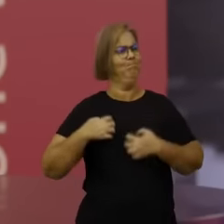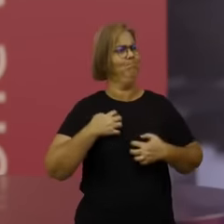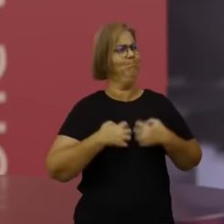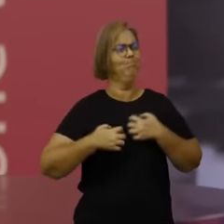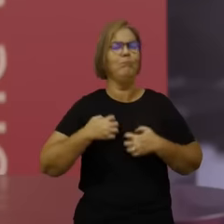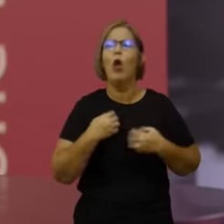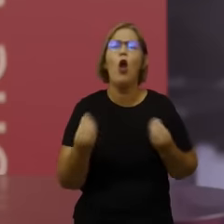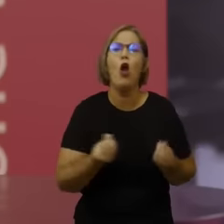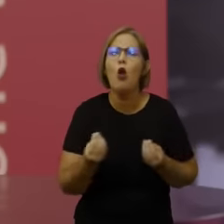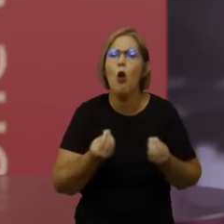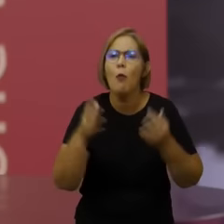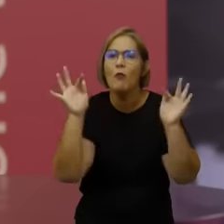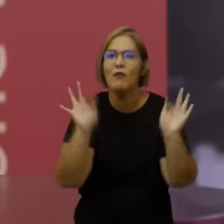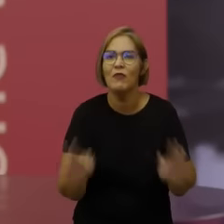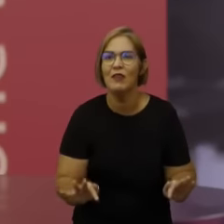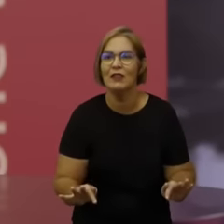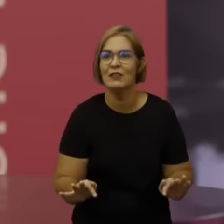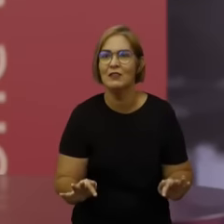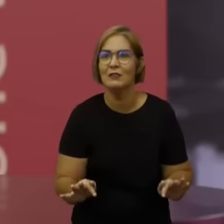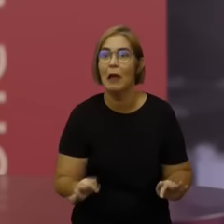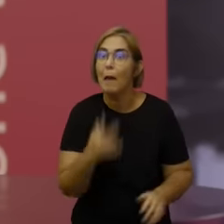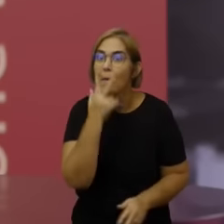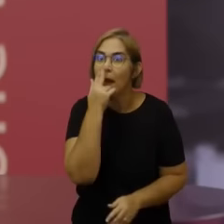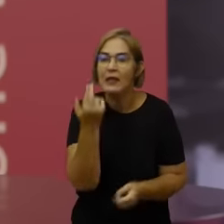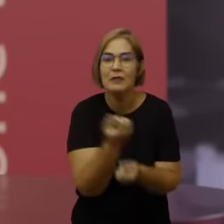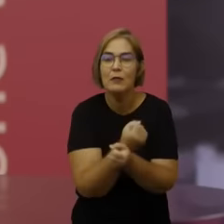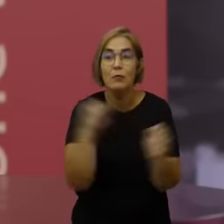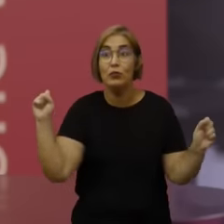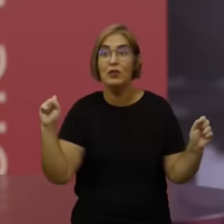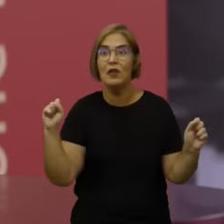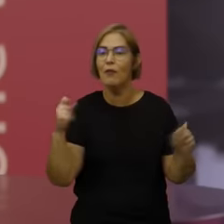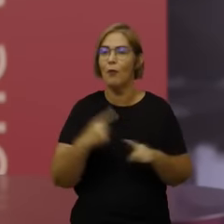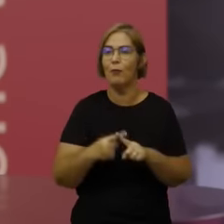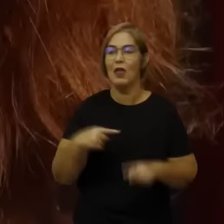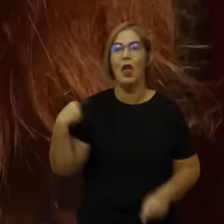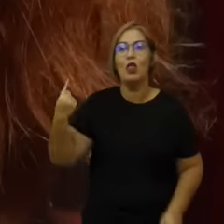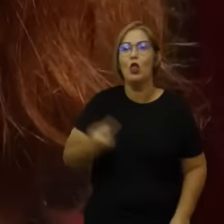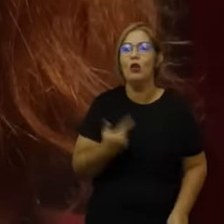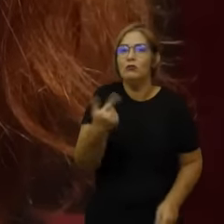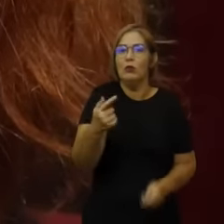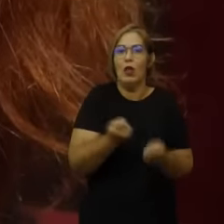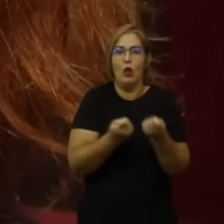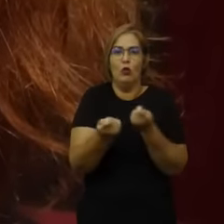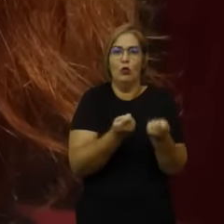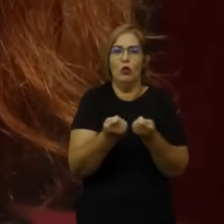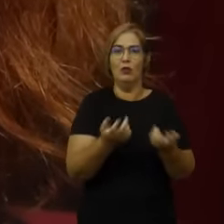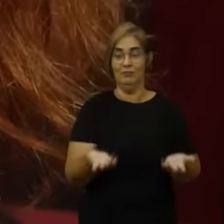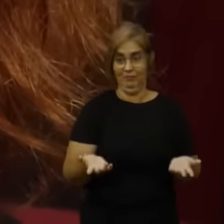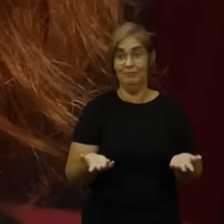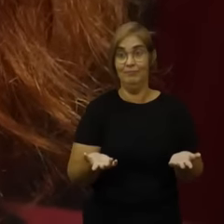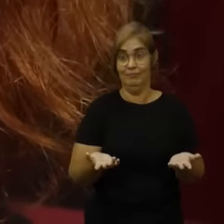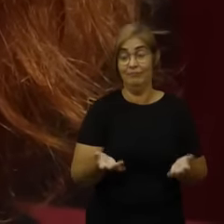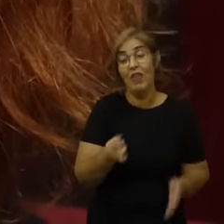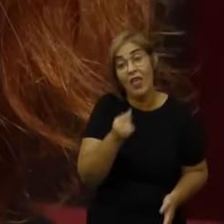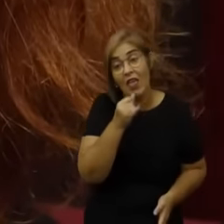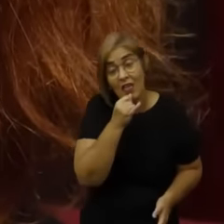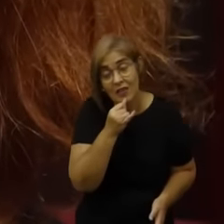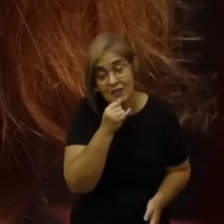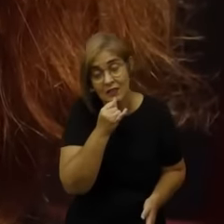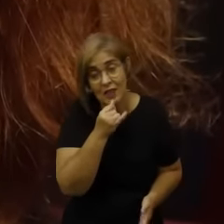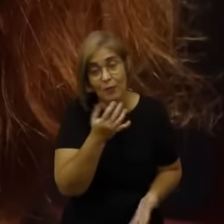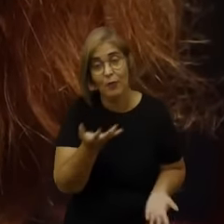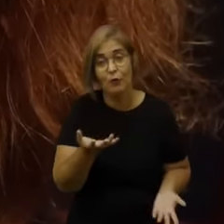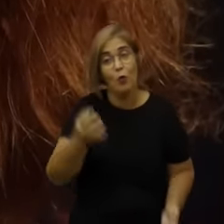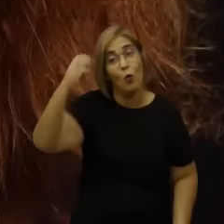impossível no que depende de nós. No que depende de nós. Exemplo o caso do rei